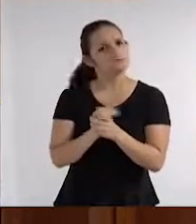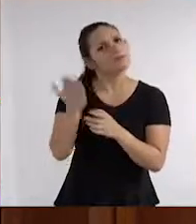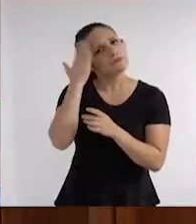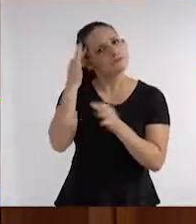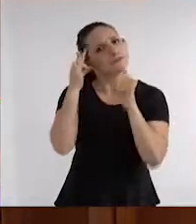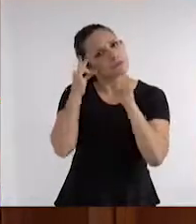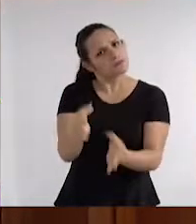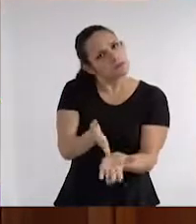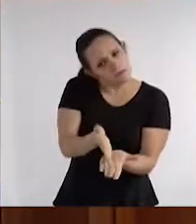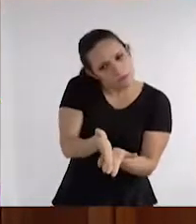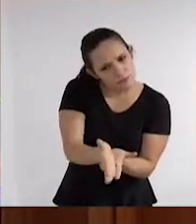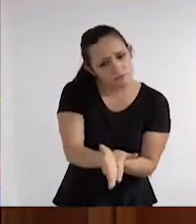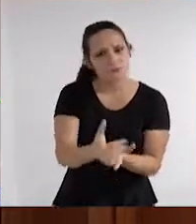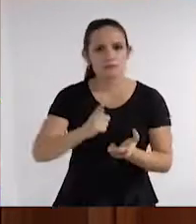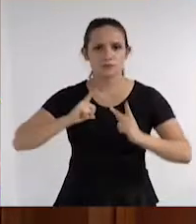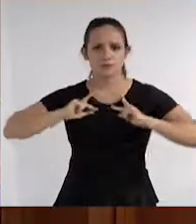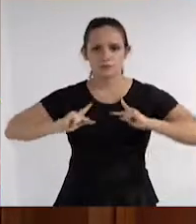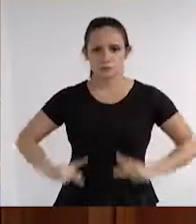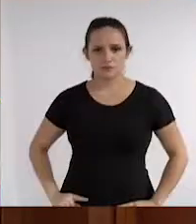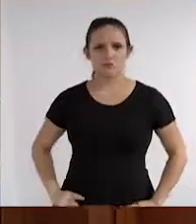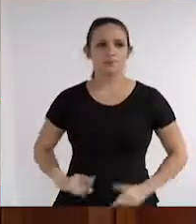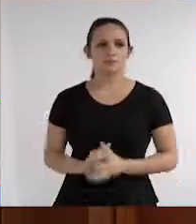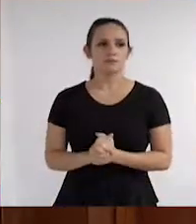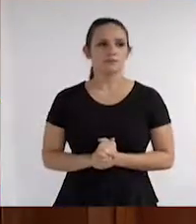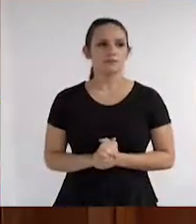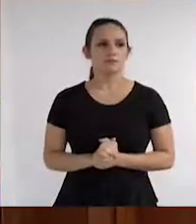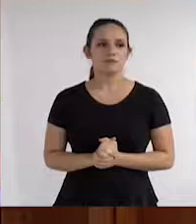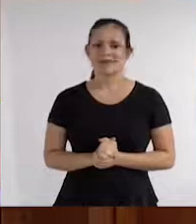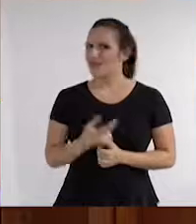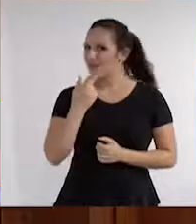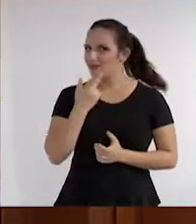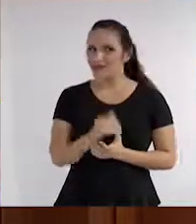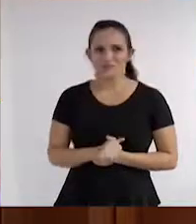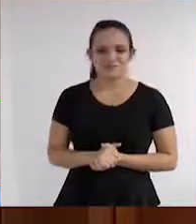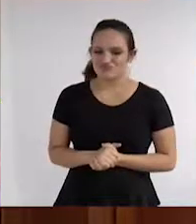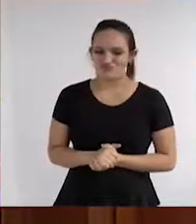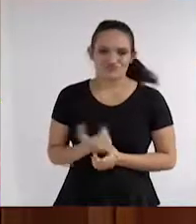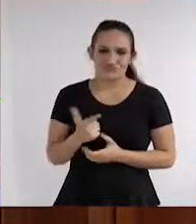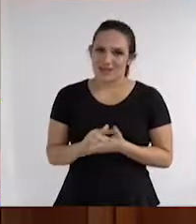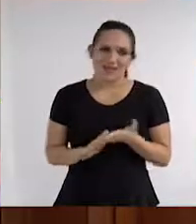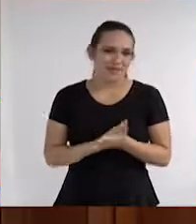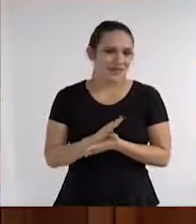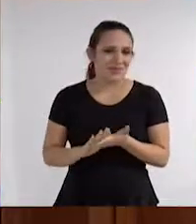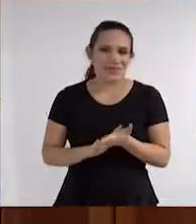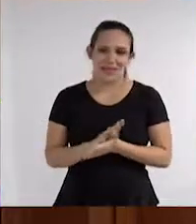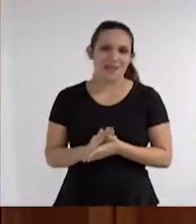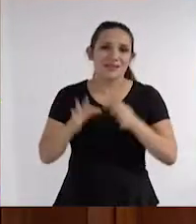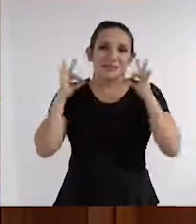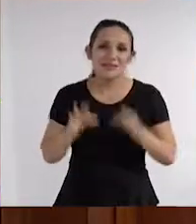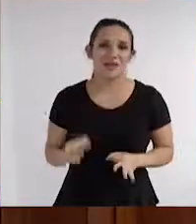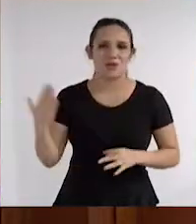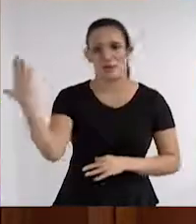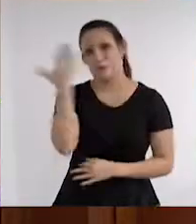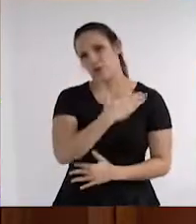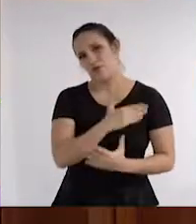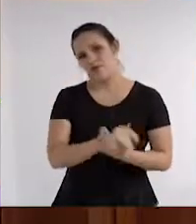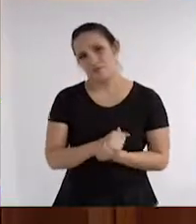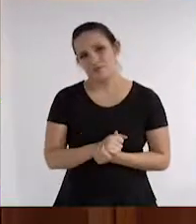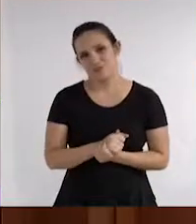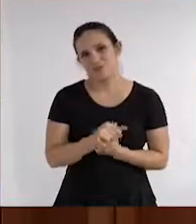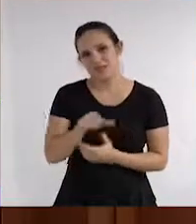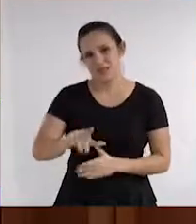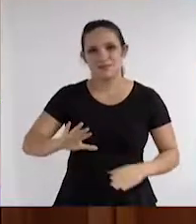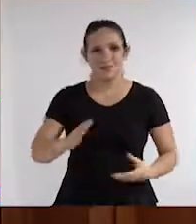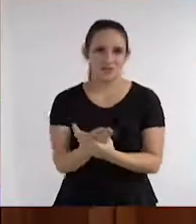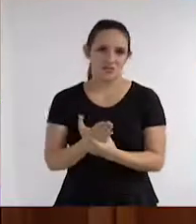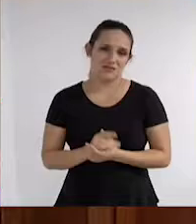sua posição com relação de que não existe absolutamente nada de concreto nesse processo. Porque